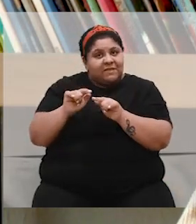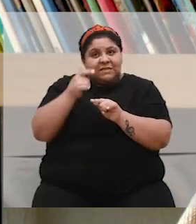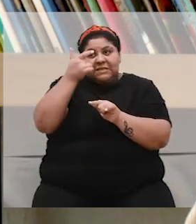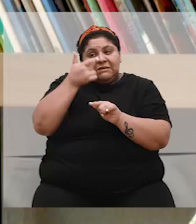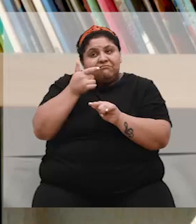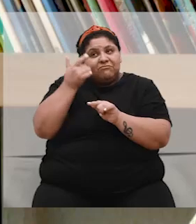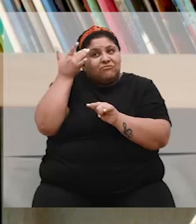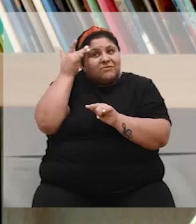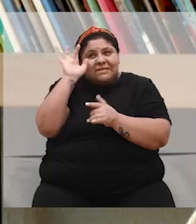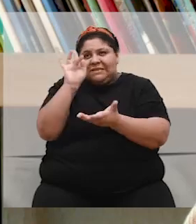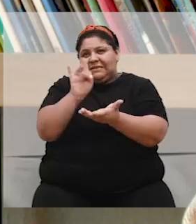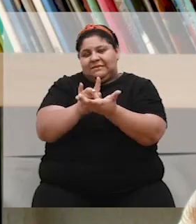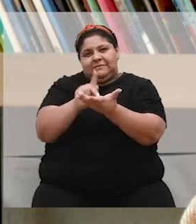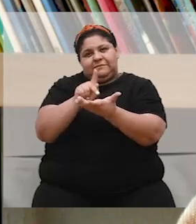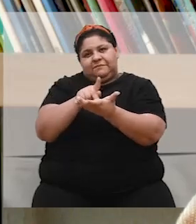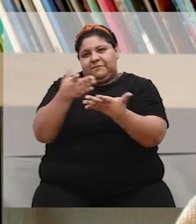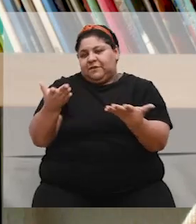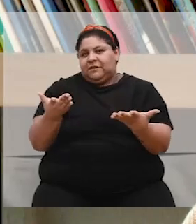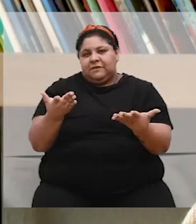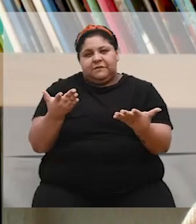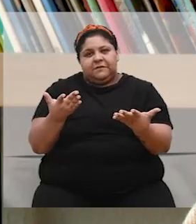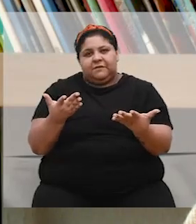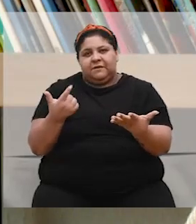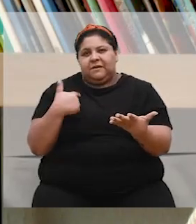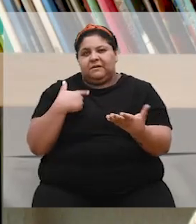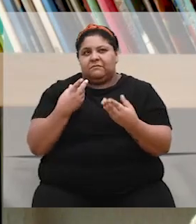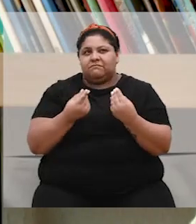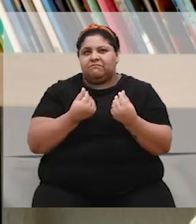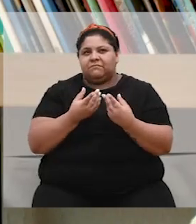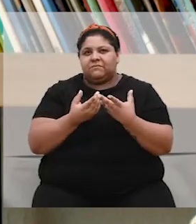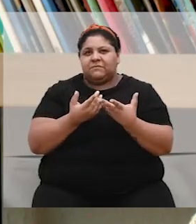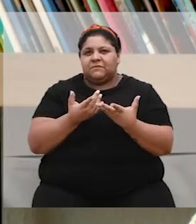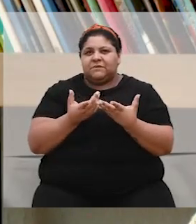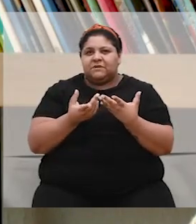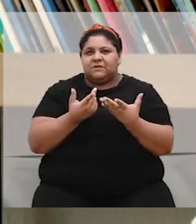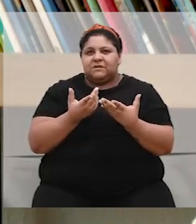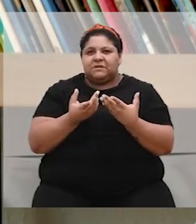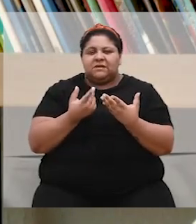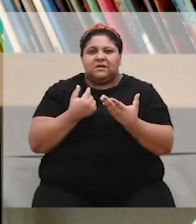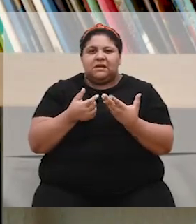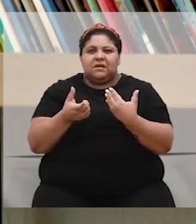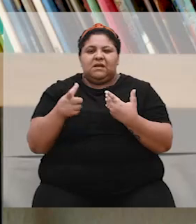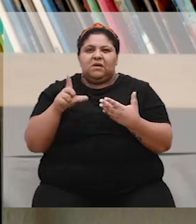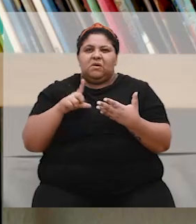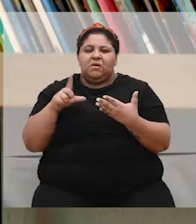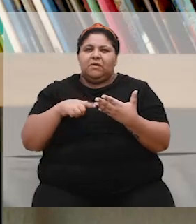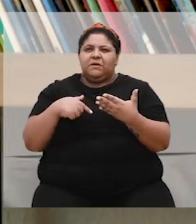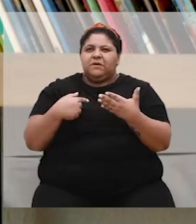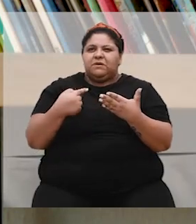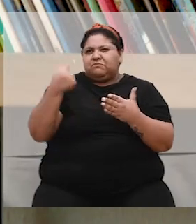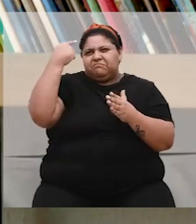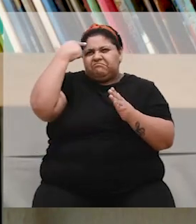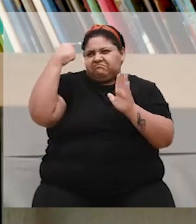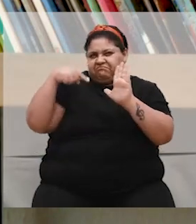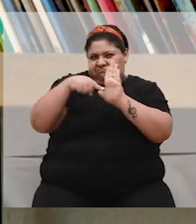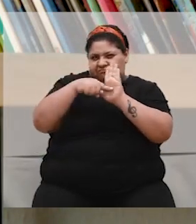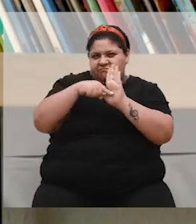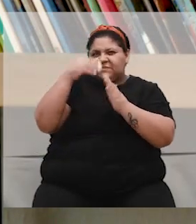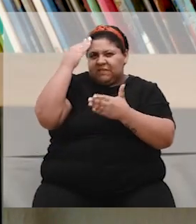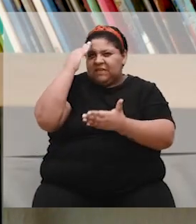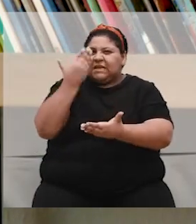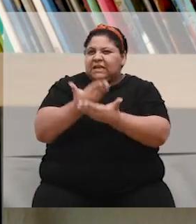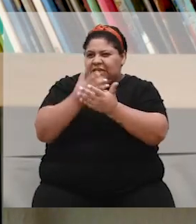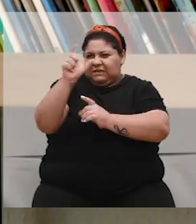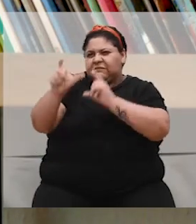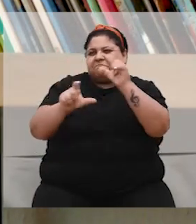teorias, mas não sei se é verdade. Eu não me torno muito pessimista nesse sentido, porque